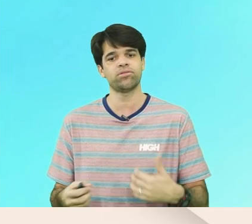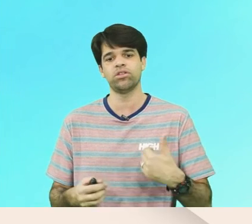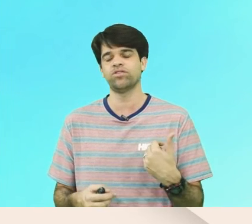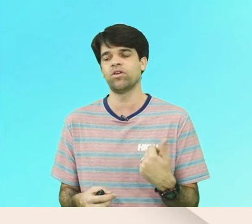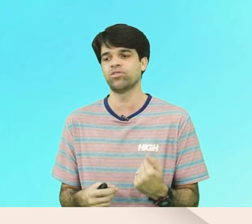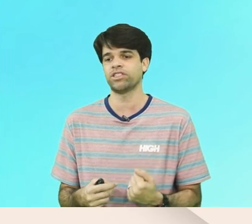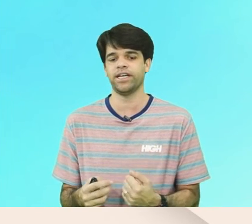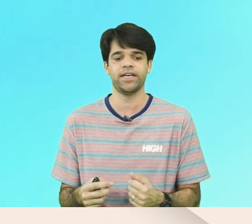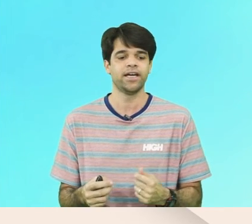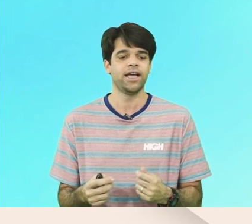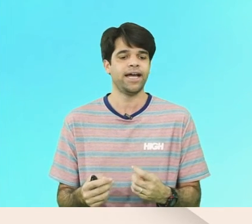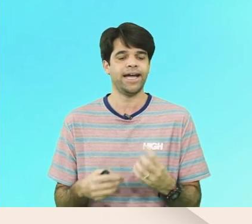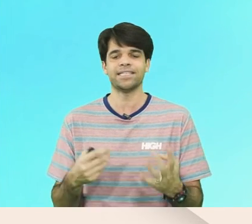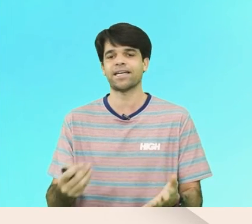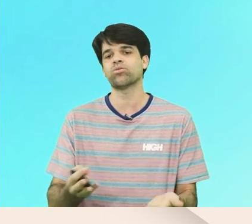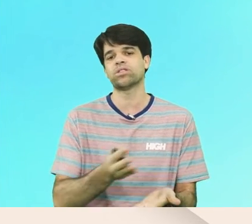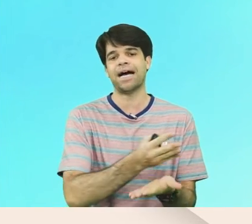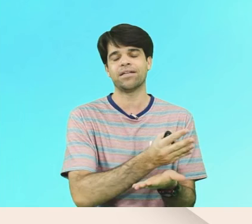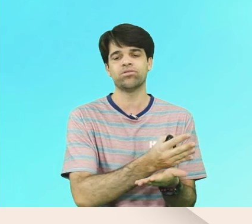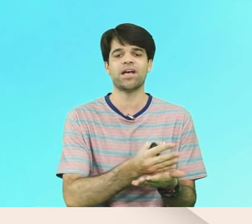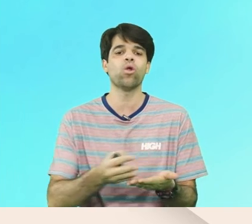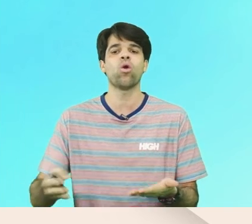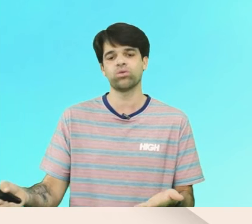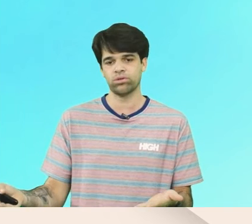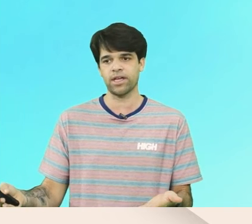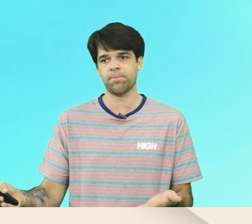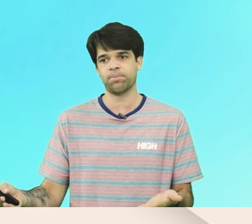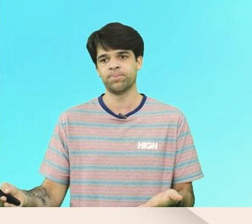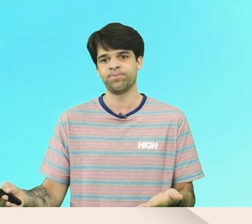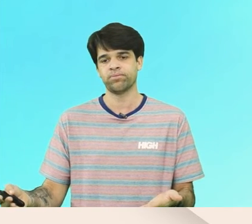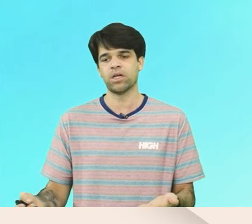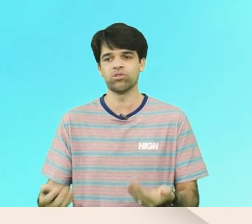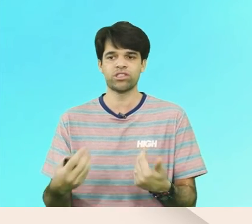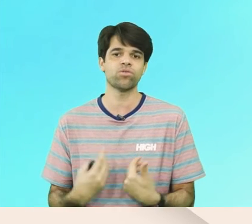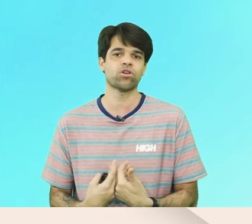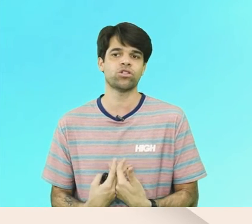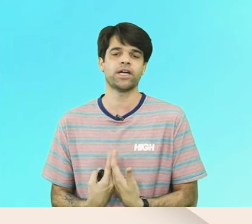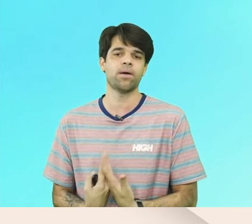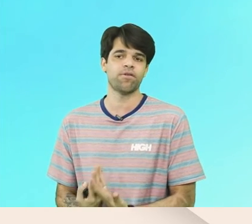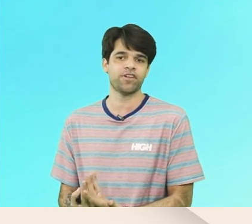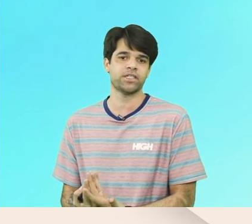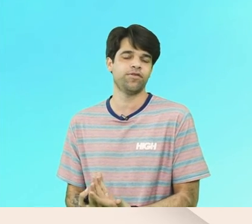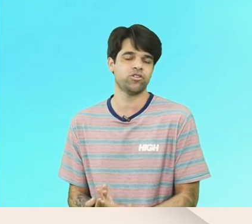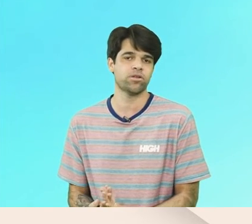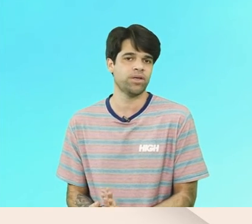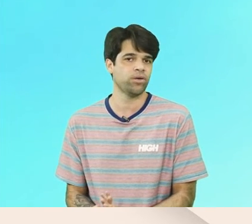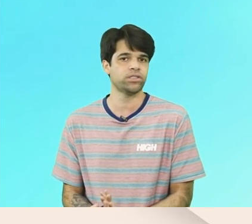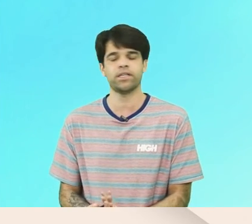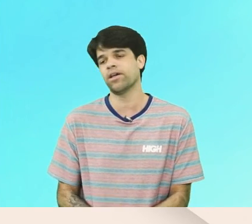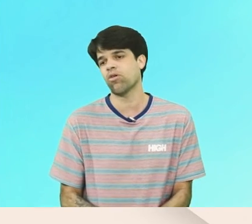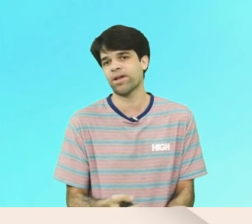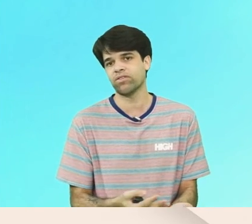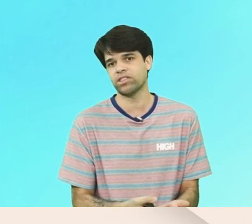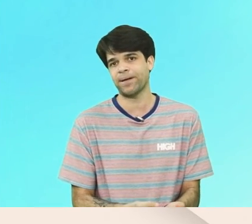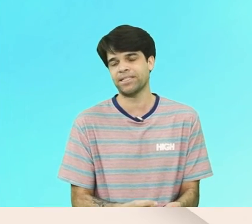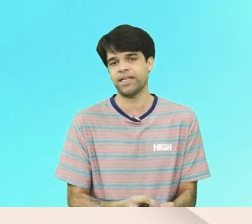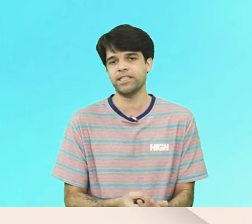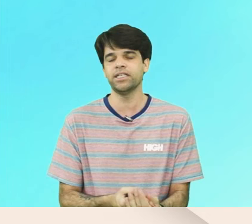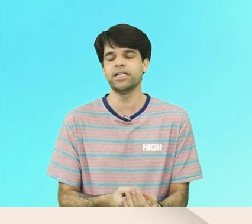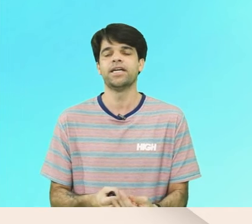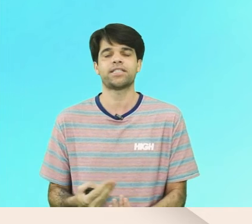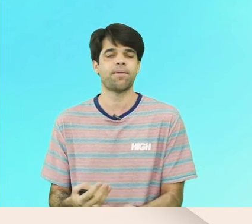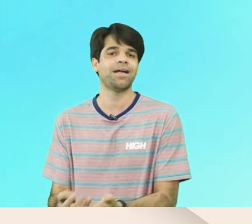teu orçamento eles vão ser executados ao longo do tempo. Então, sem um cronograma fica difícil também eu entender como é que